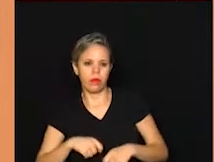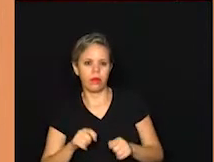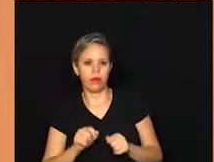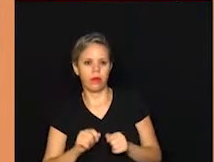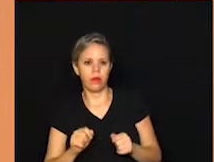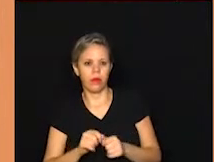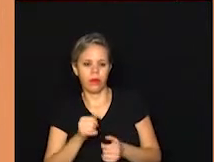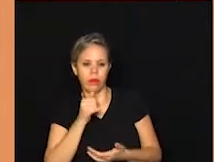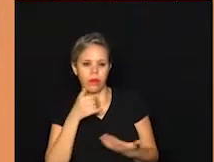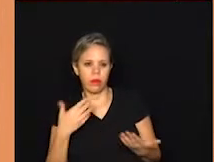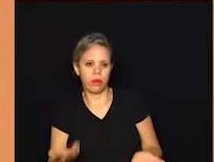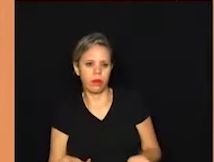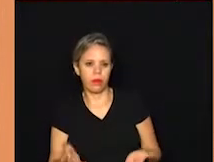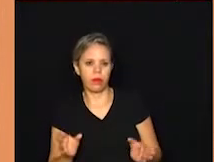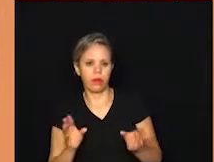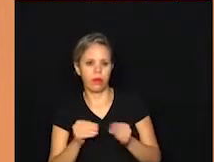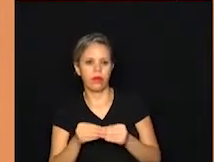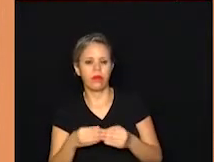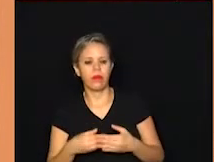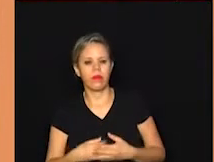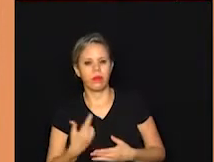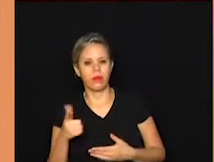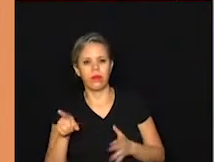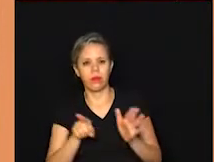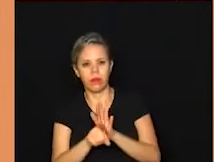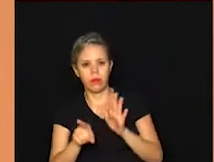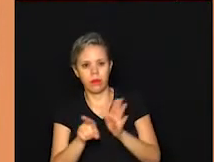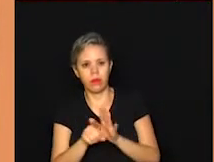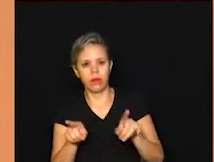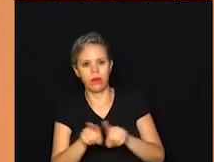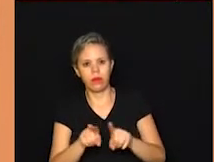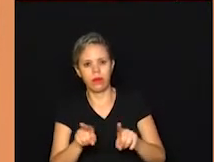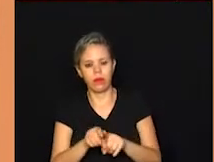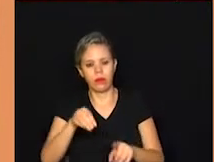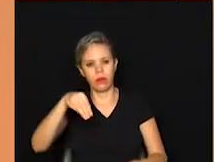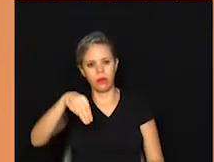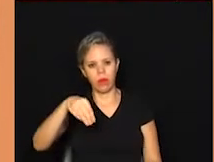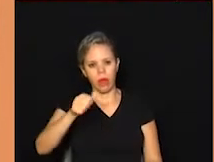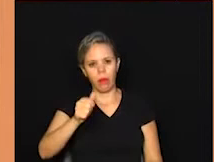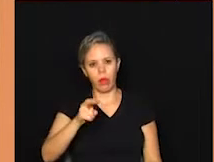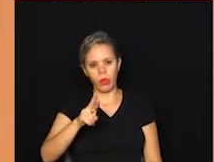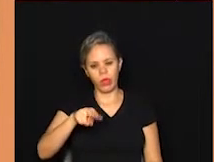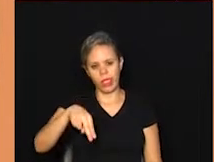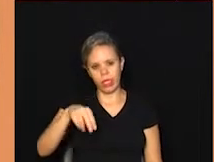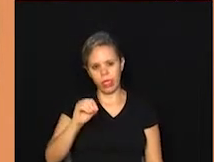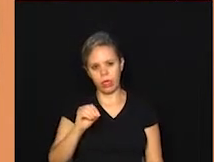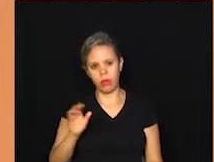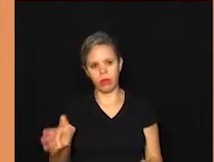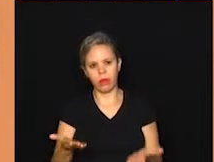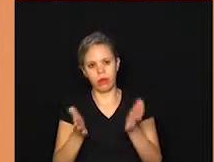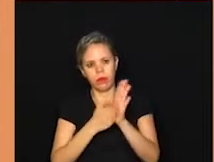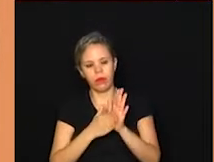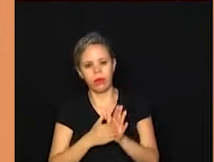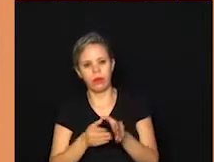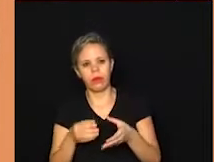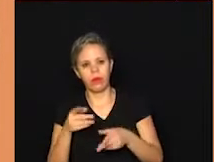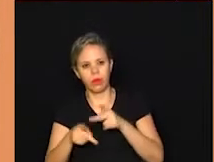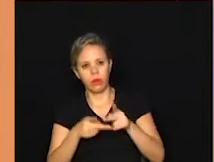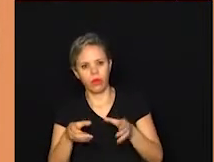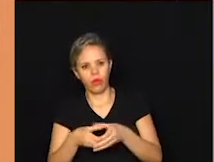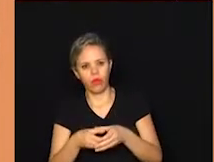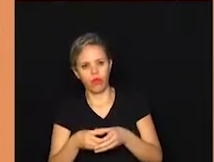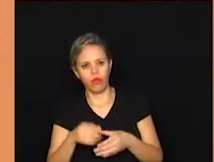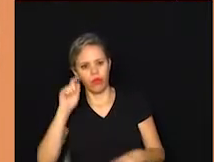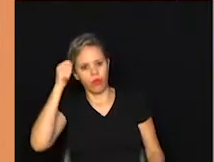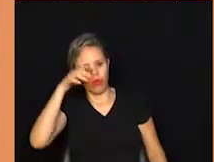fechadas. Uma outra pergunta também do Maurílio, né, proposta que o Fundo de Valorização da Comunidade Negra tenha um